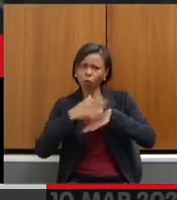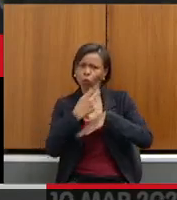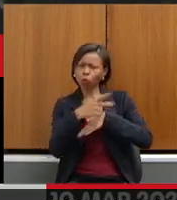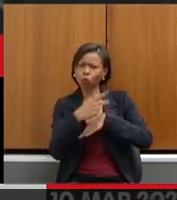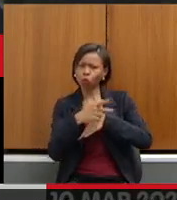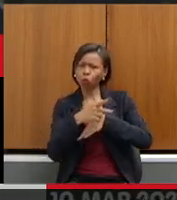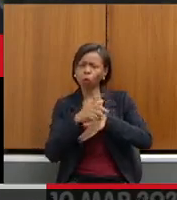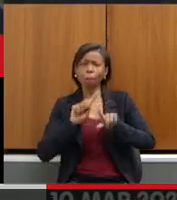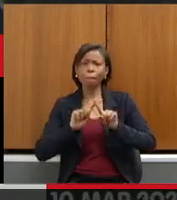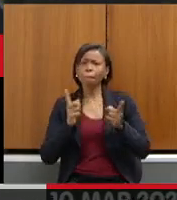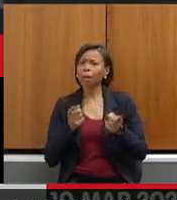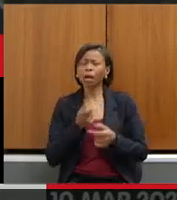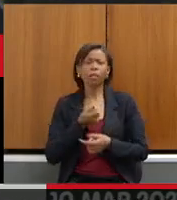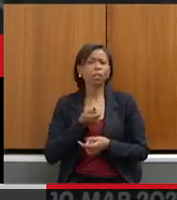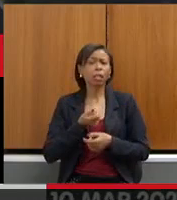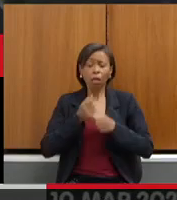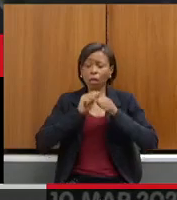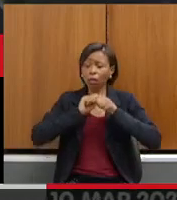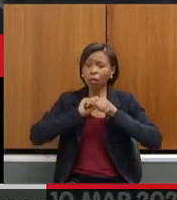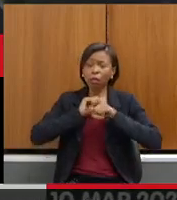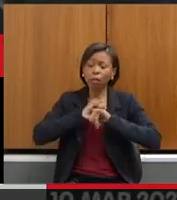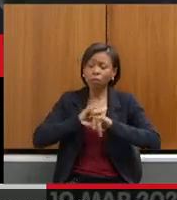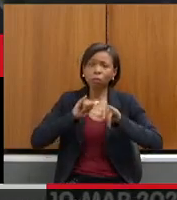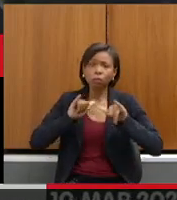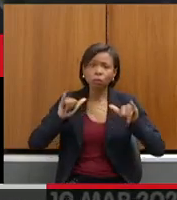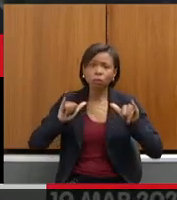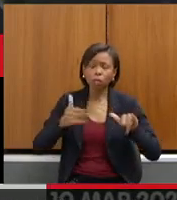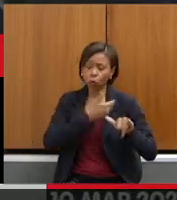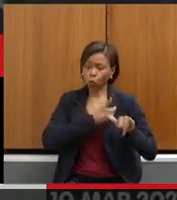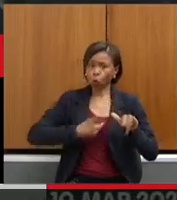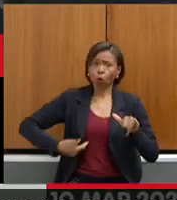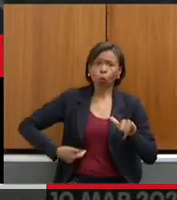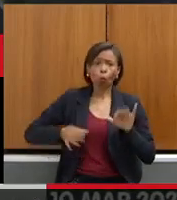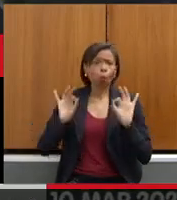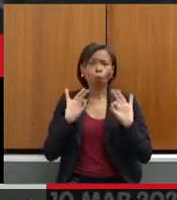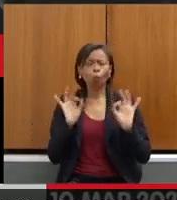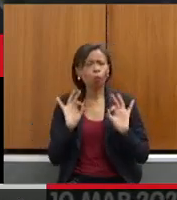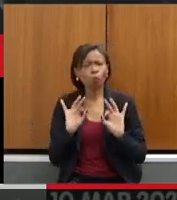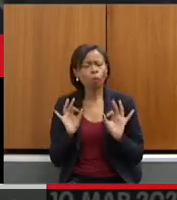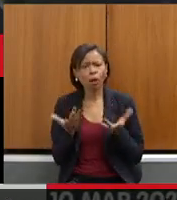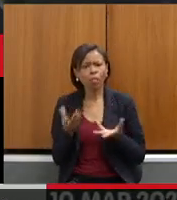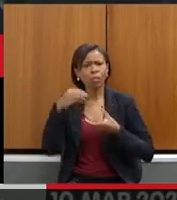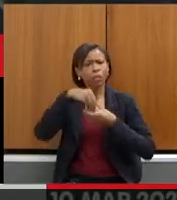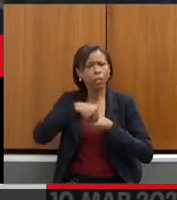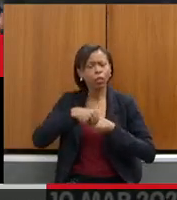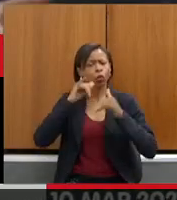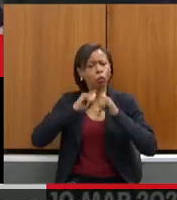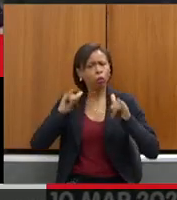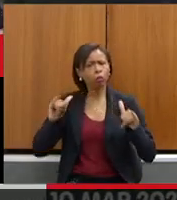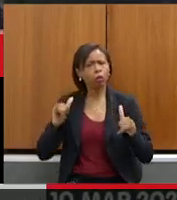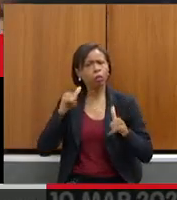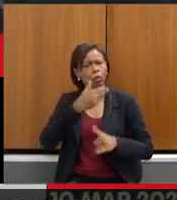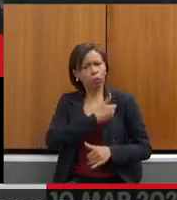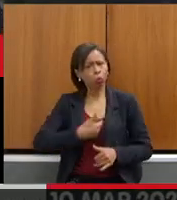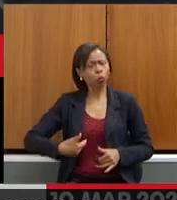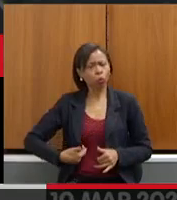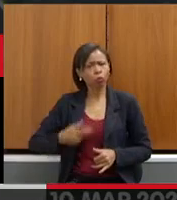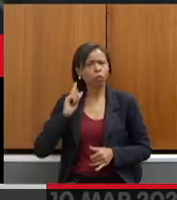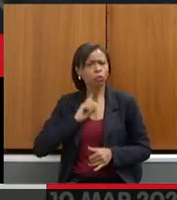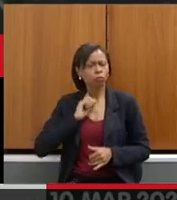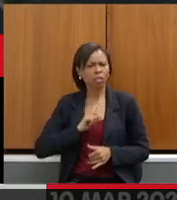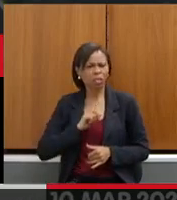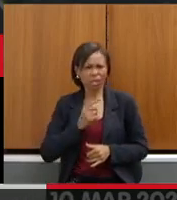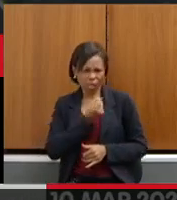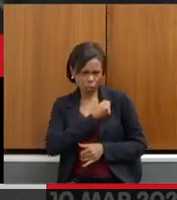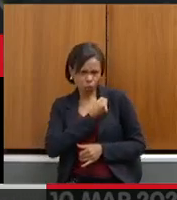e não no mecanismo público é digestão do Estado de Minas Gerais gostaria de saber do Senhor se